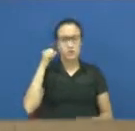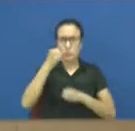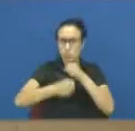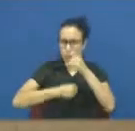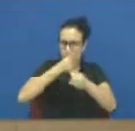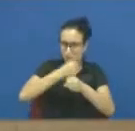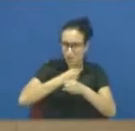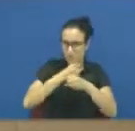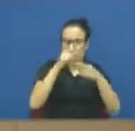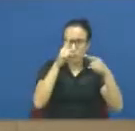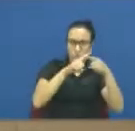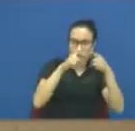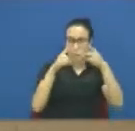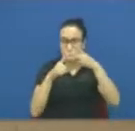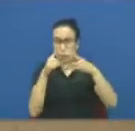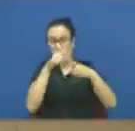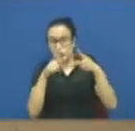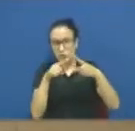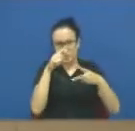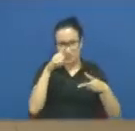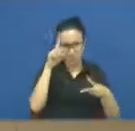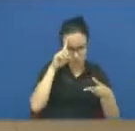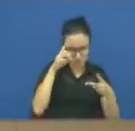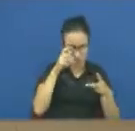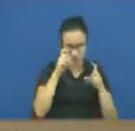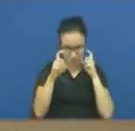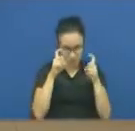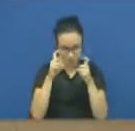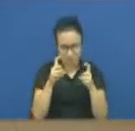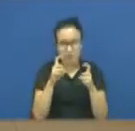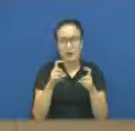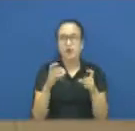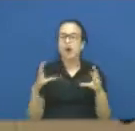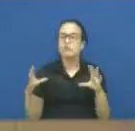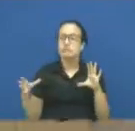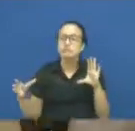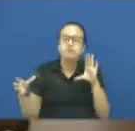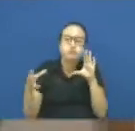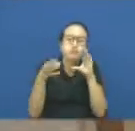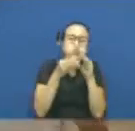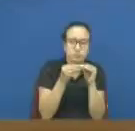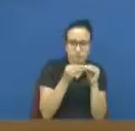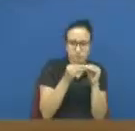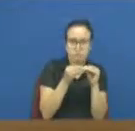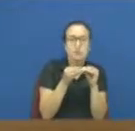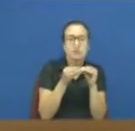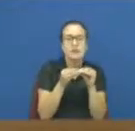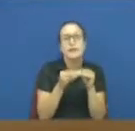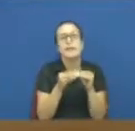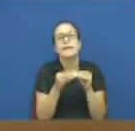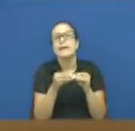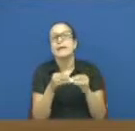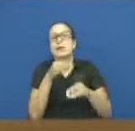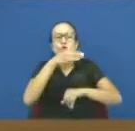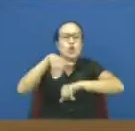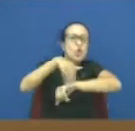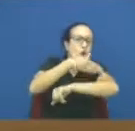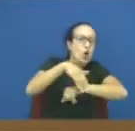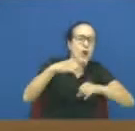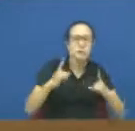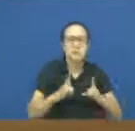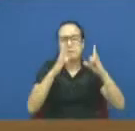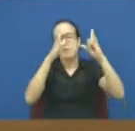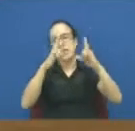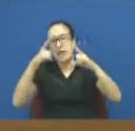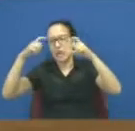nós reunimos todos os projetos que falam de nome de rua, nome de prédio, nome de centro comunitário, 2 vezes ao ano. Por